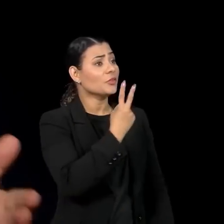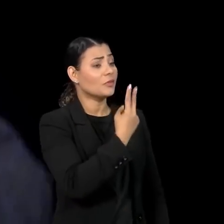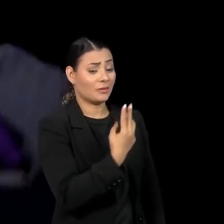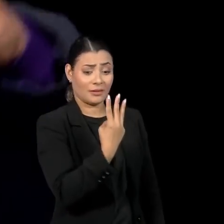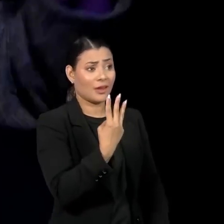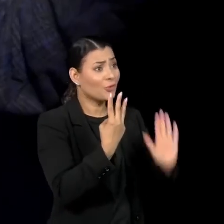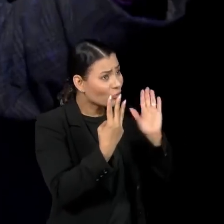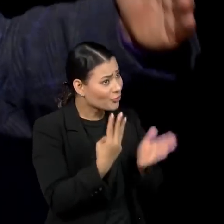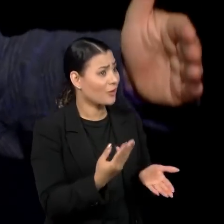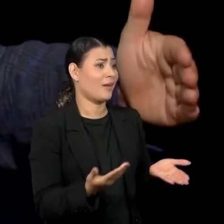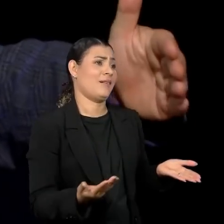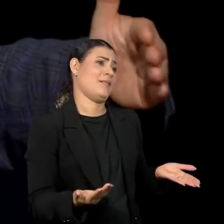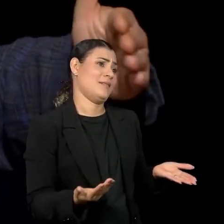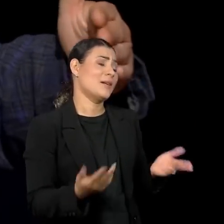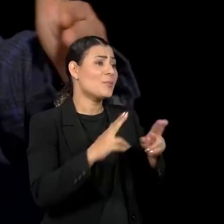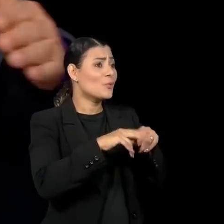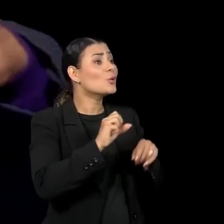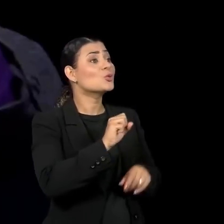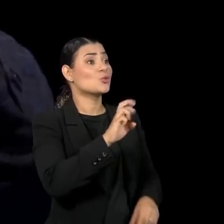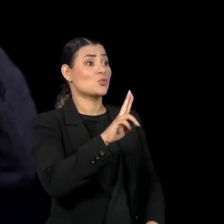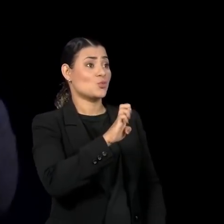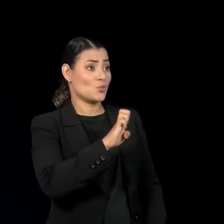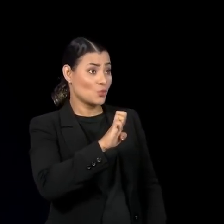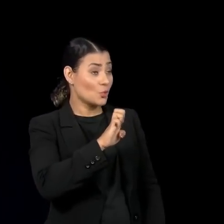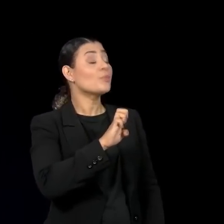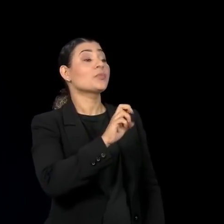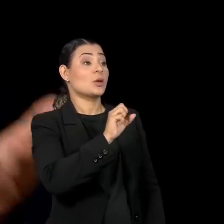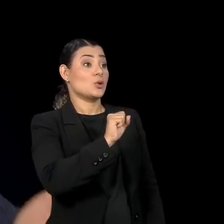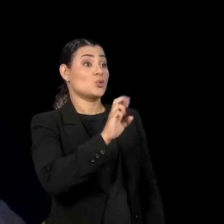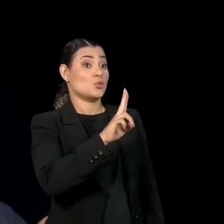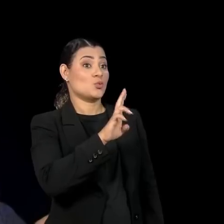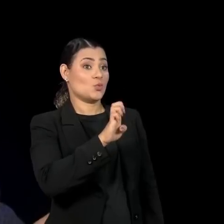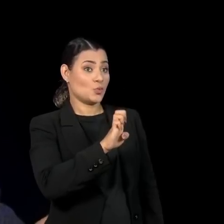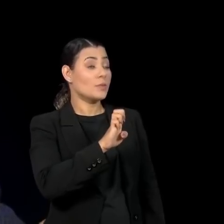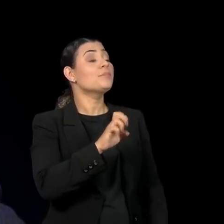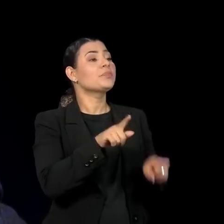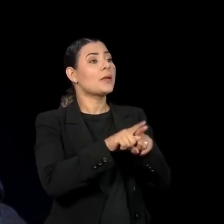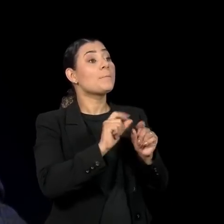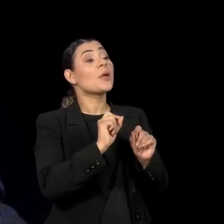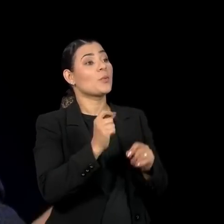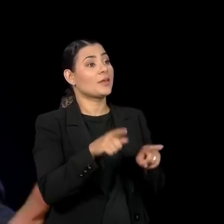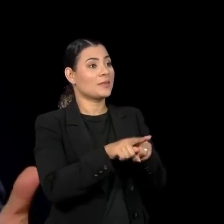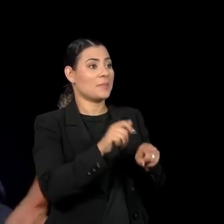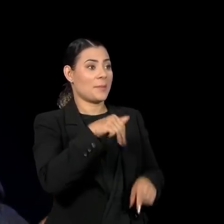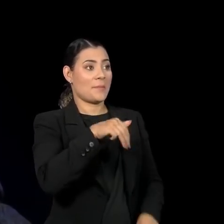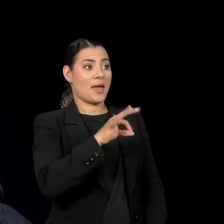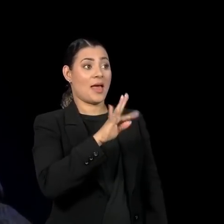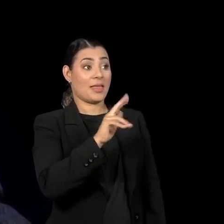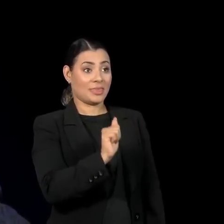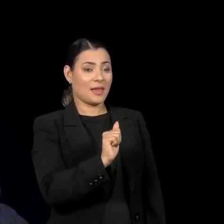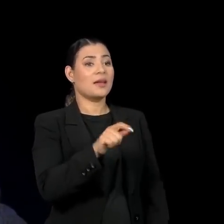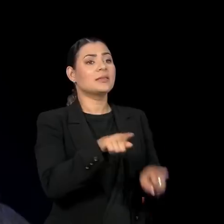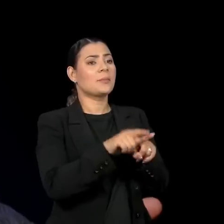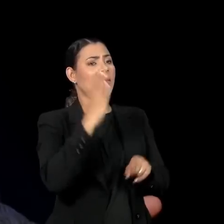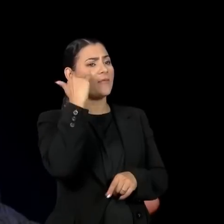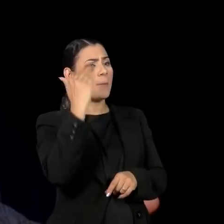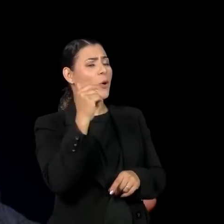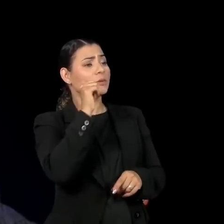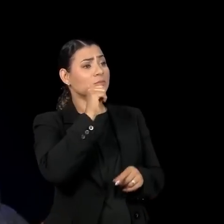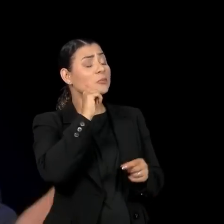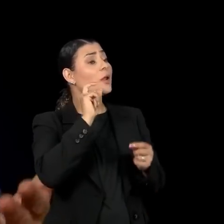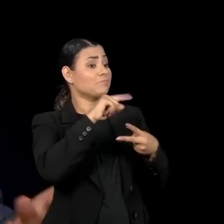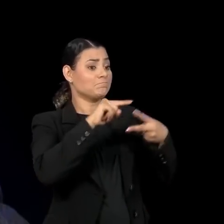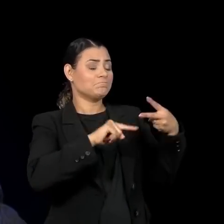pois né? É. Eu falei da Sue Johansson, a gente sabe a importância da Marta Suplicy, que ali no TV Mulher,